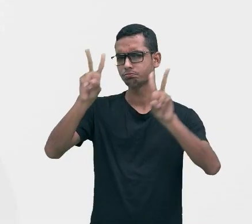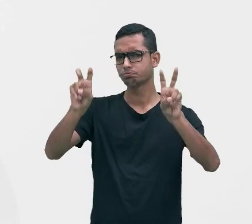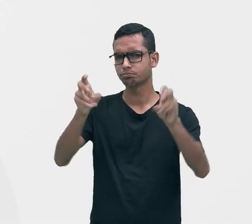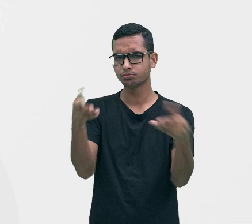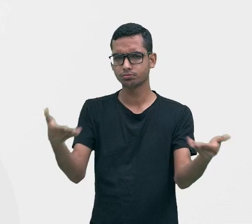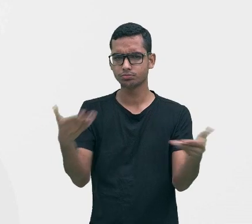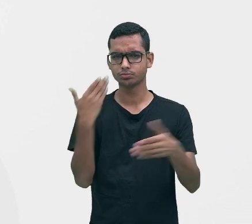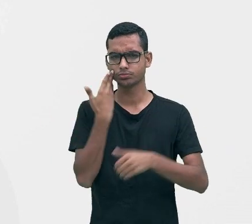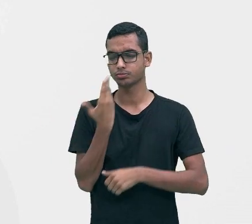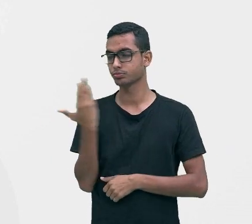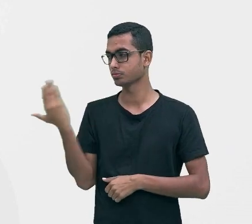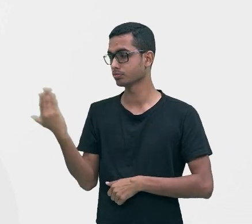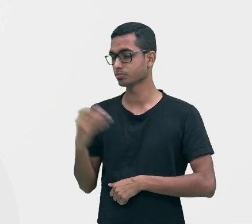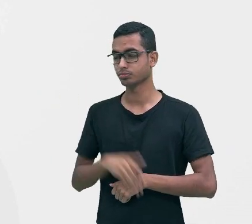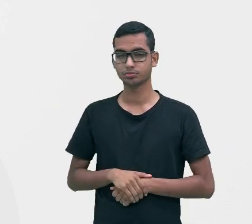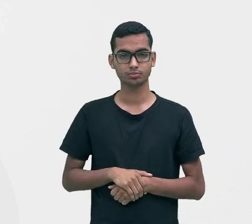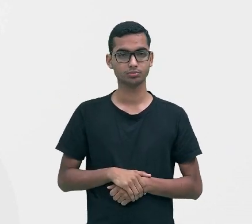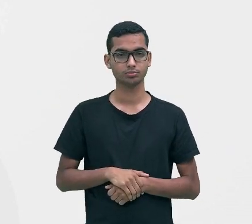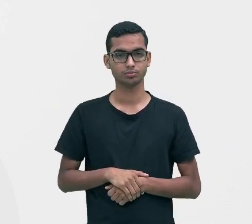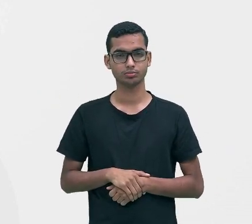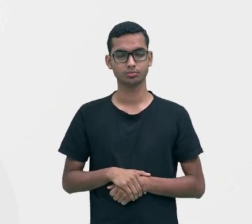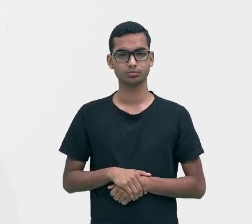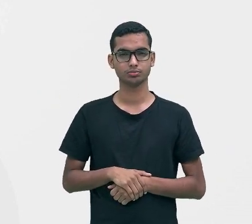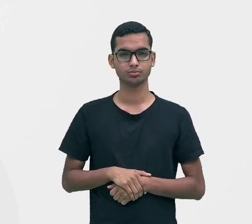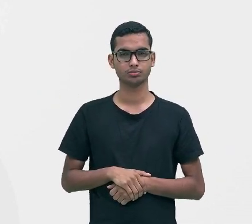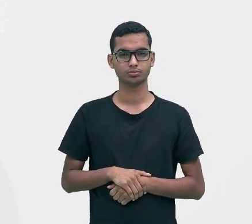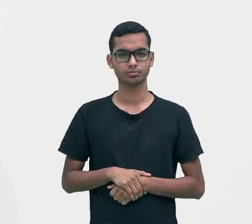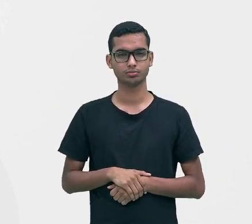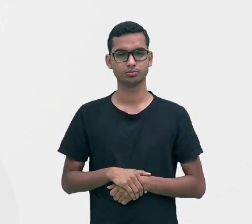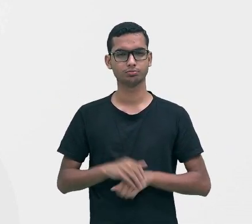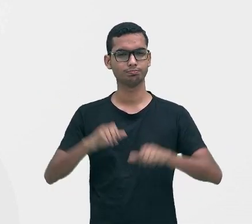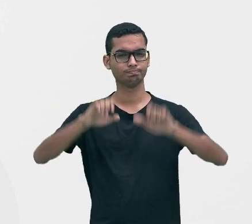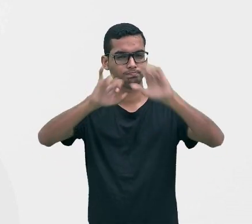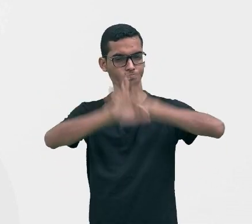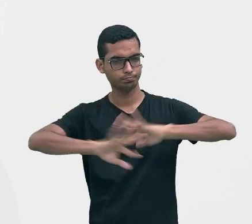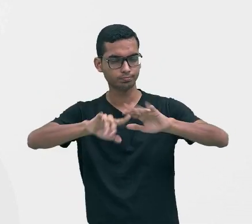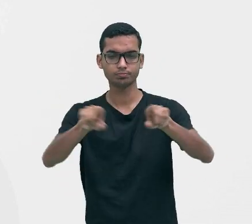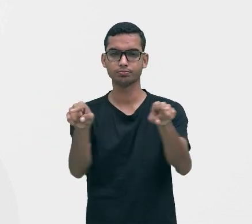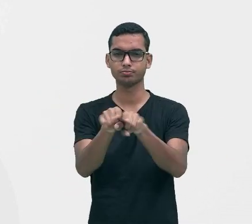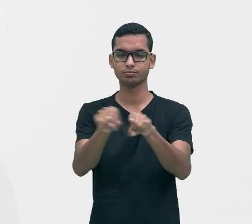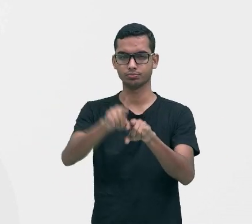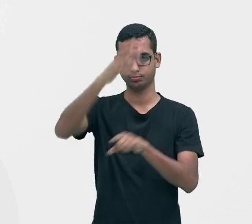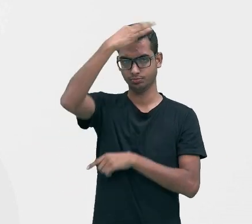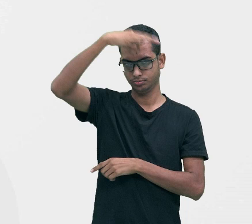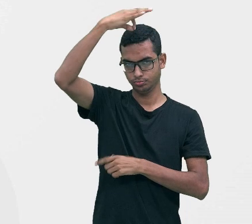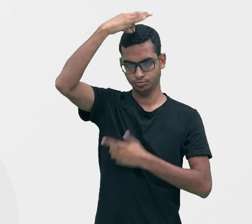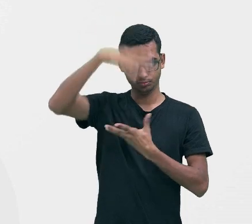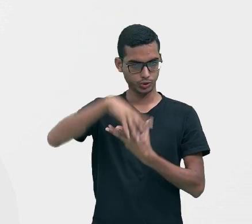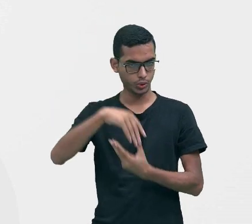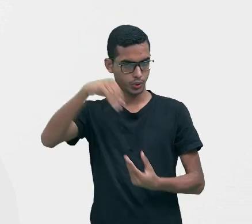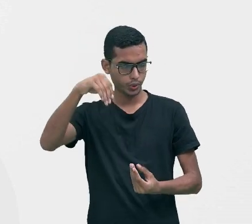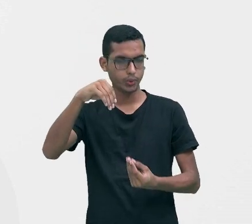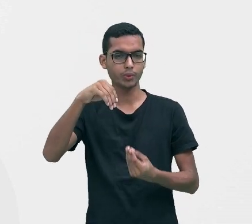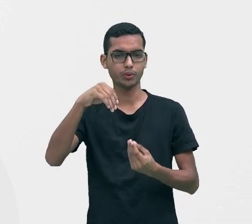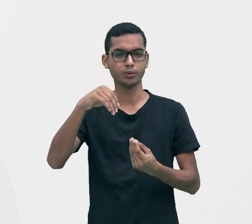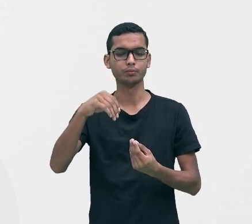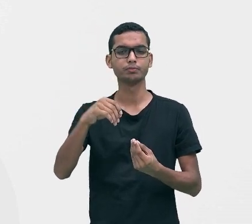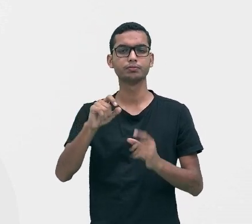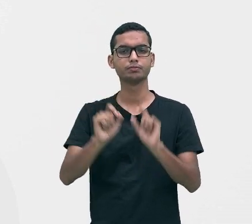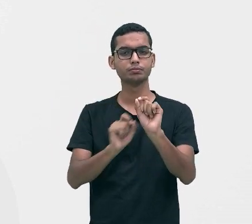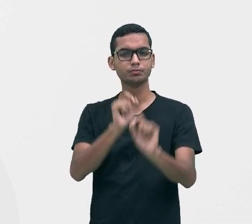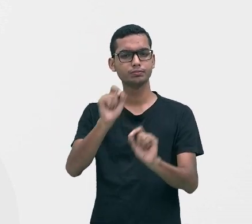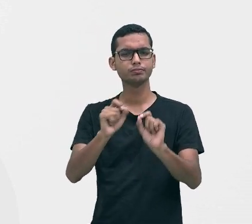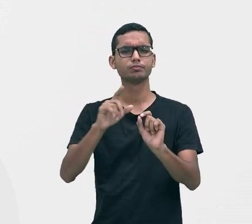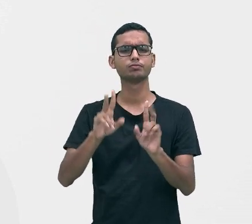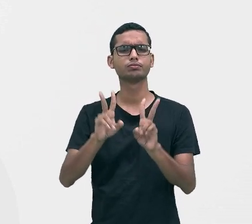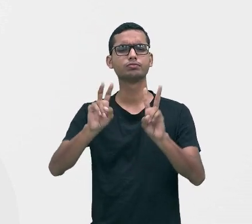conhecimento. Queremos juntas e juntos refletir sobre as místicas e espiritualidade, a partir das místicas e